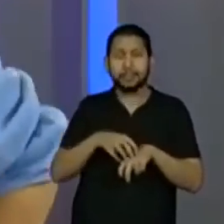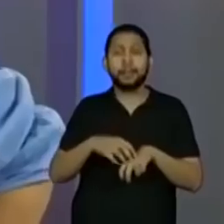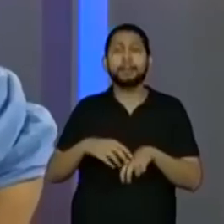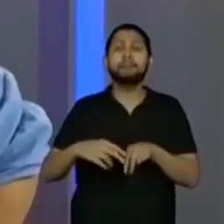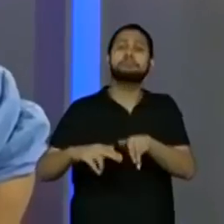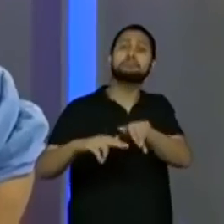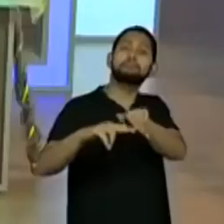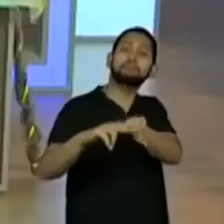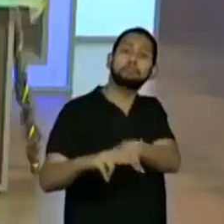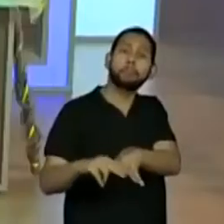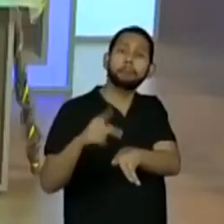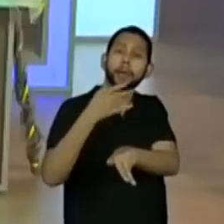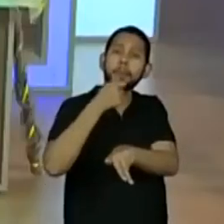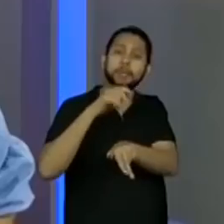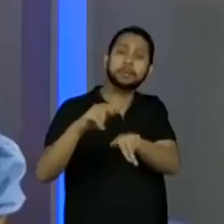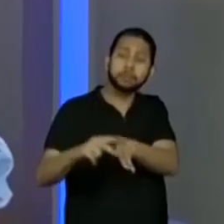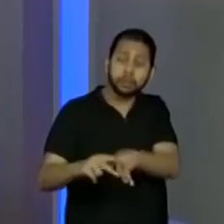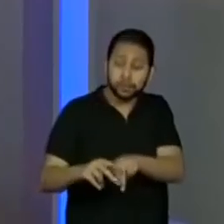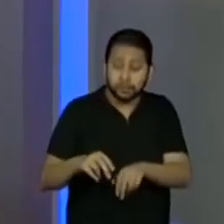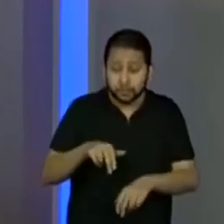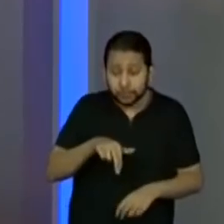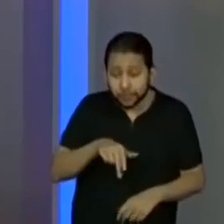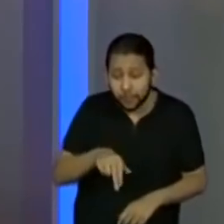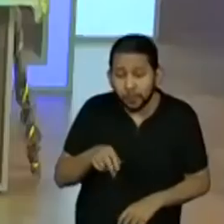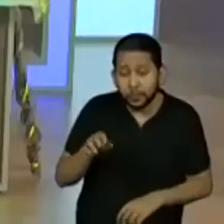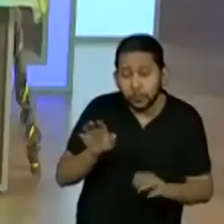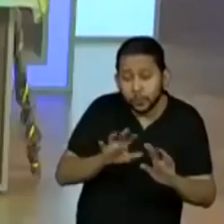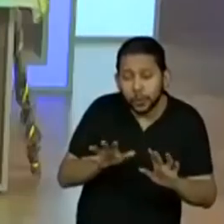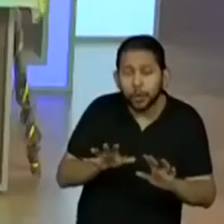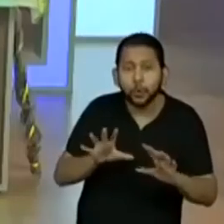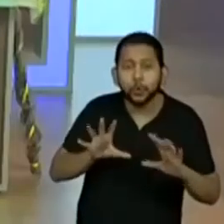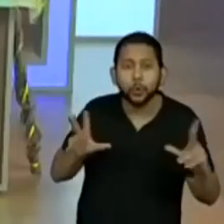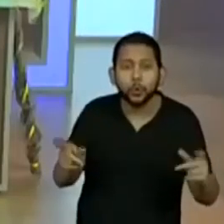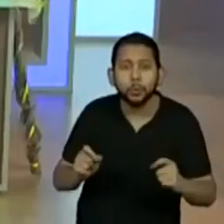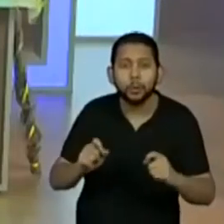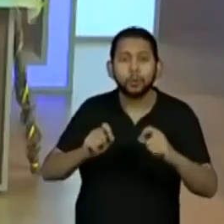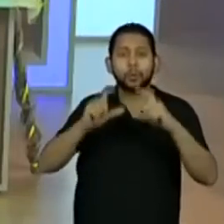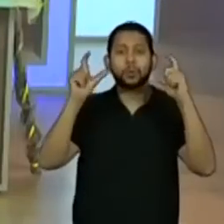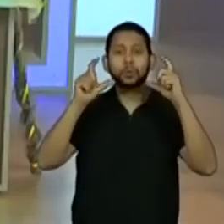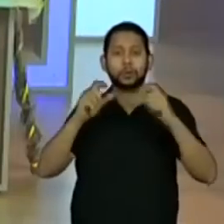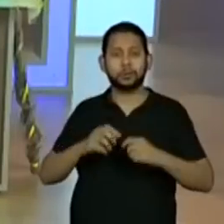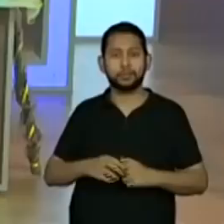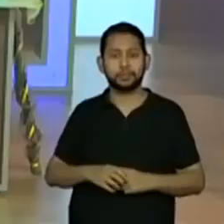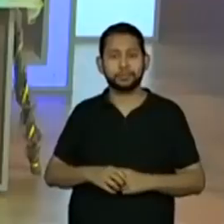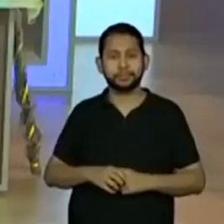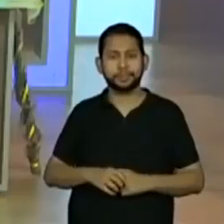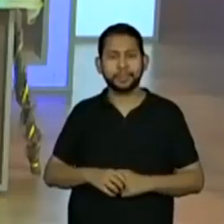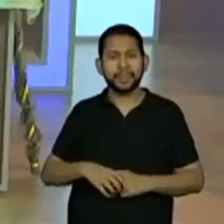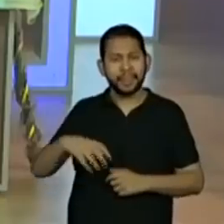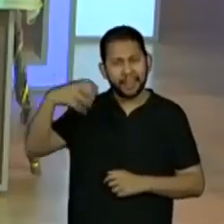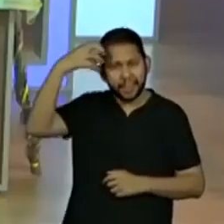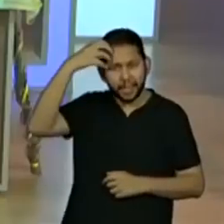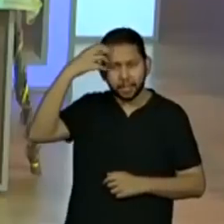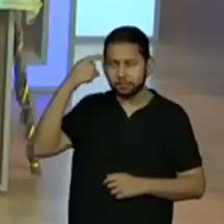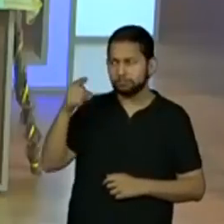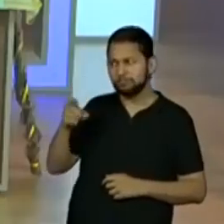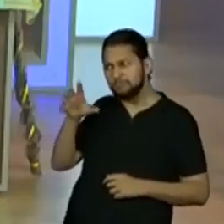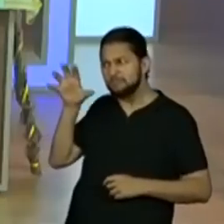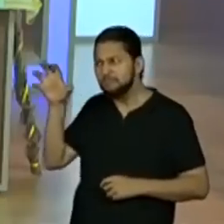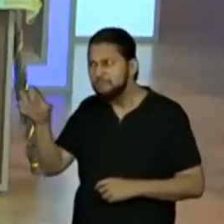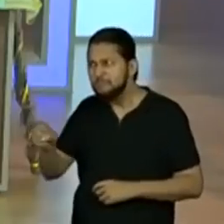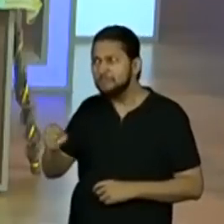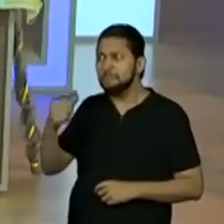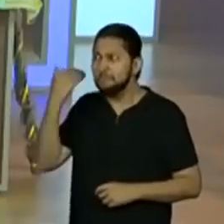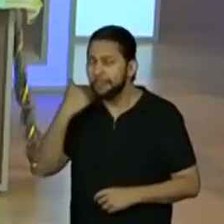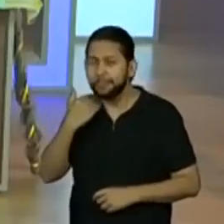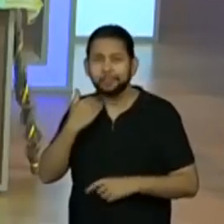ele à morte. Mas aí o rei disse, você não será condenado à morte. Não, senhor. Se você conseguir